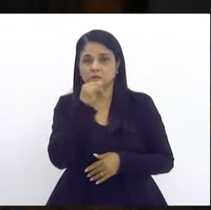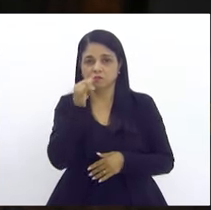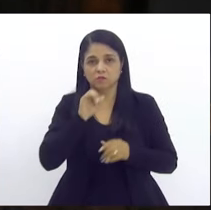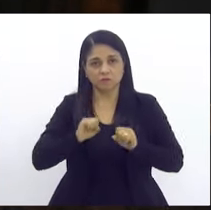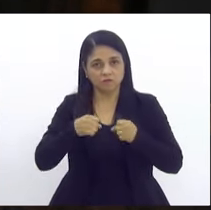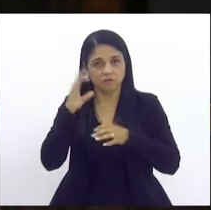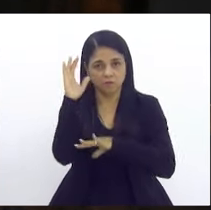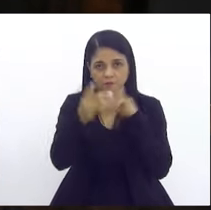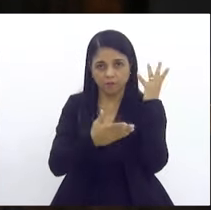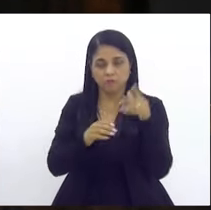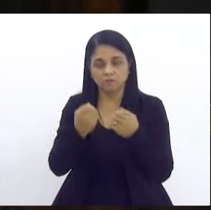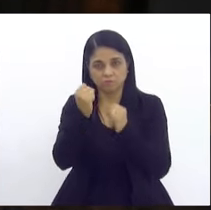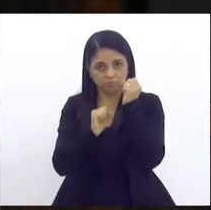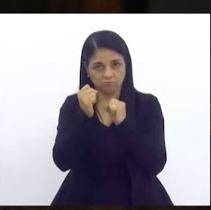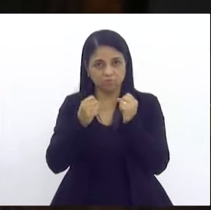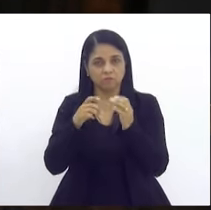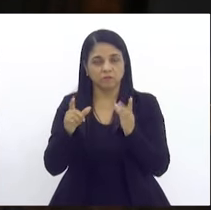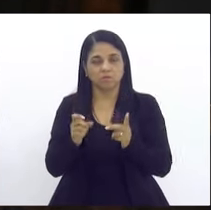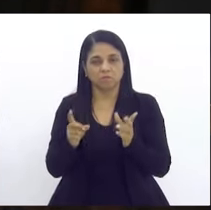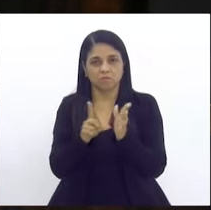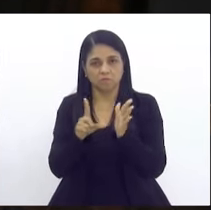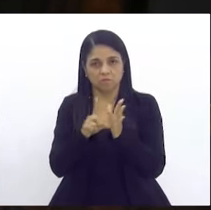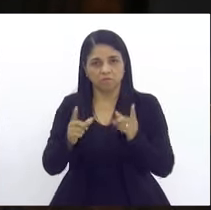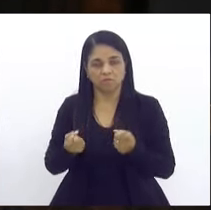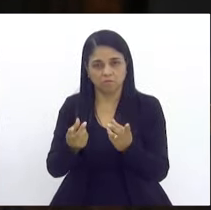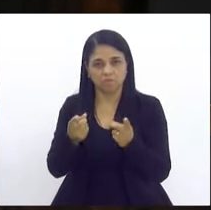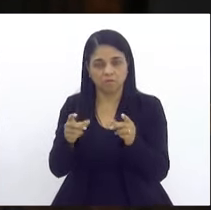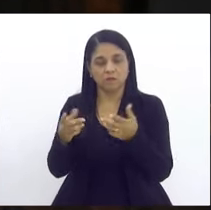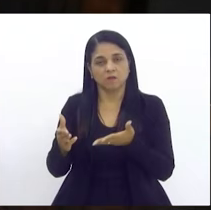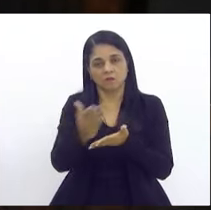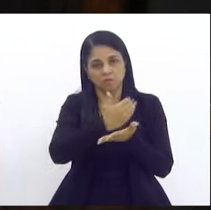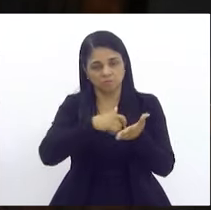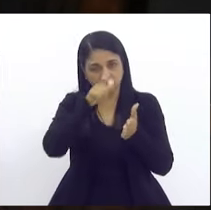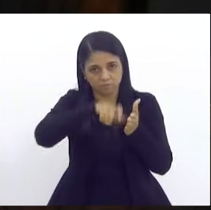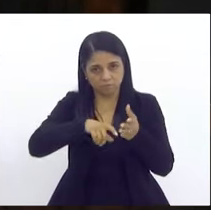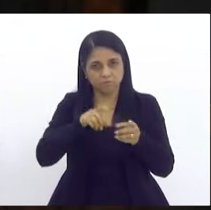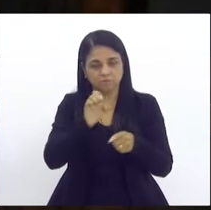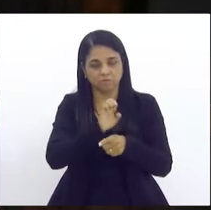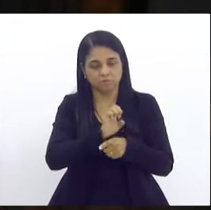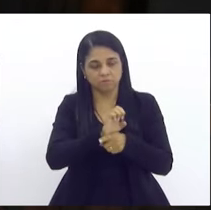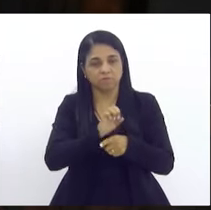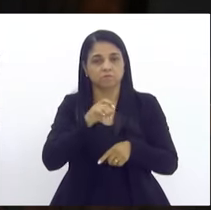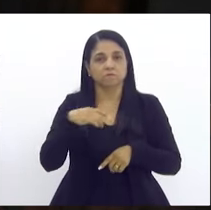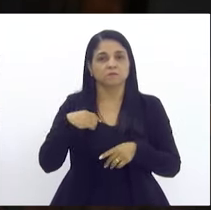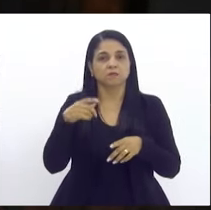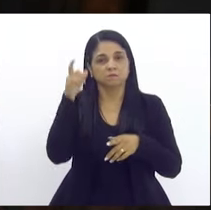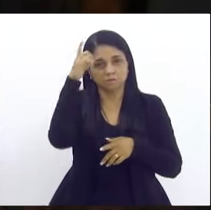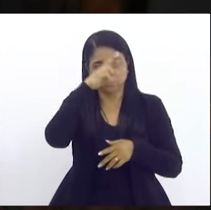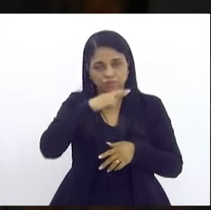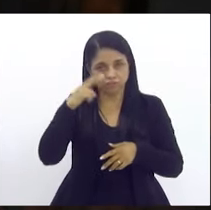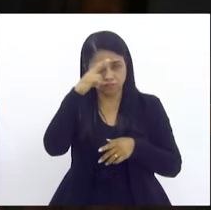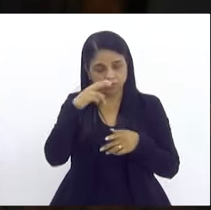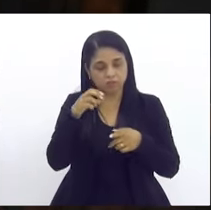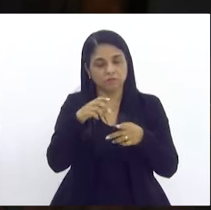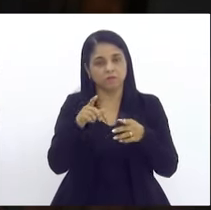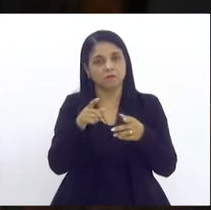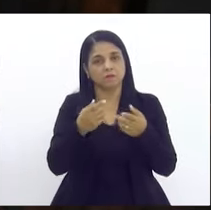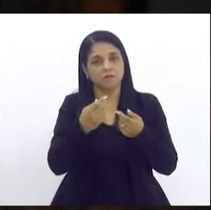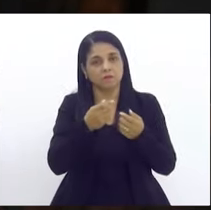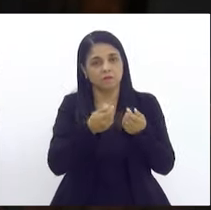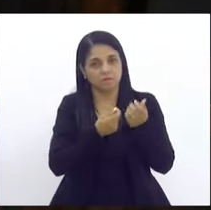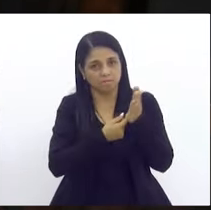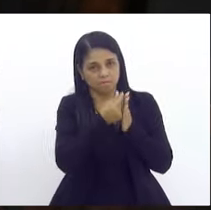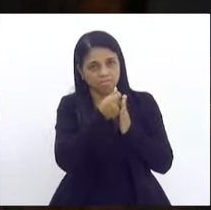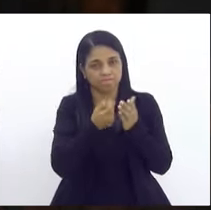Economia, Indústria e Comércio, Tributação, Controle da Arrecadação Estadual, Finanças e Fiscalização dos Tributos Estaduais, Orçamento, Finanças e